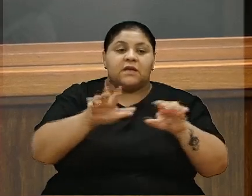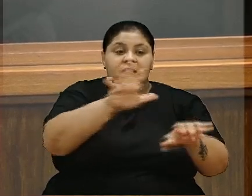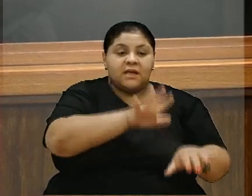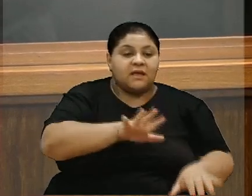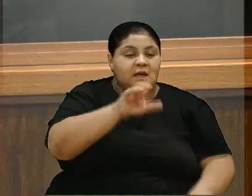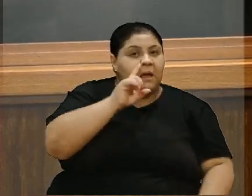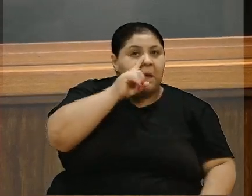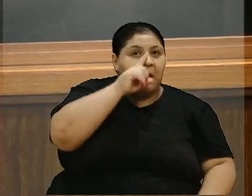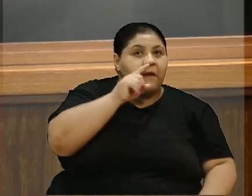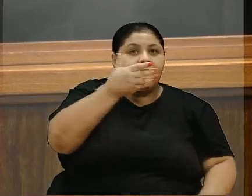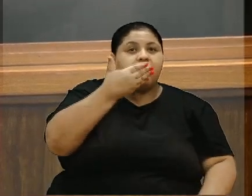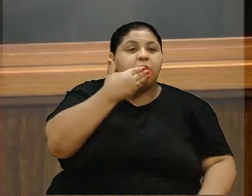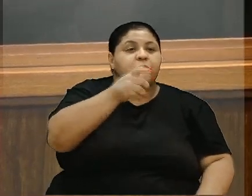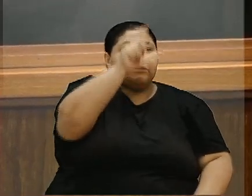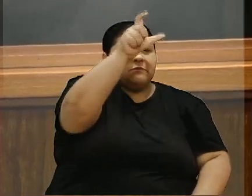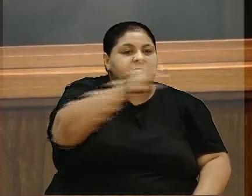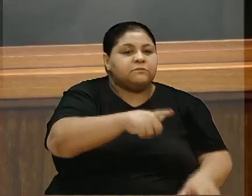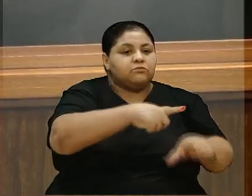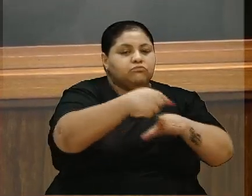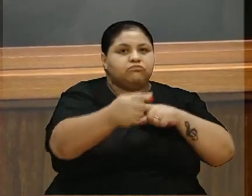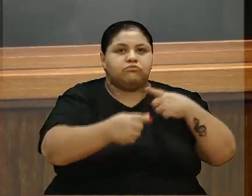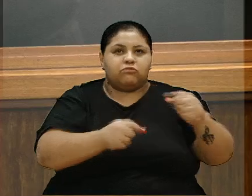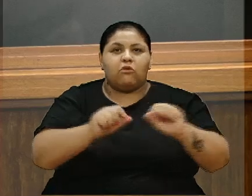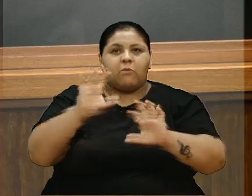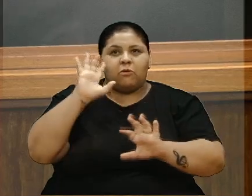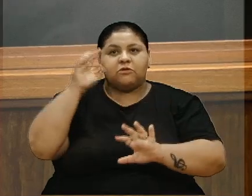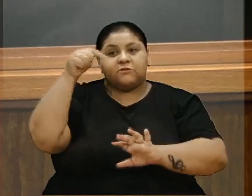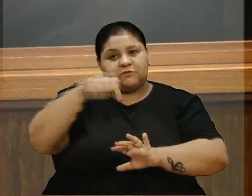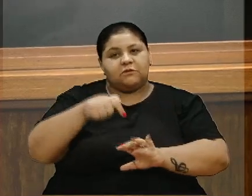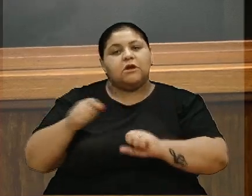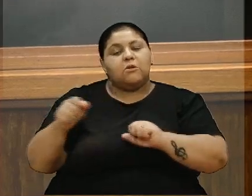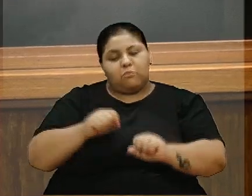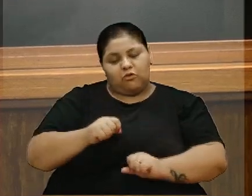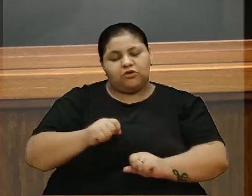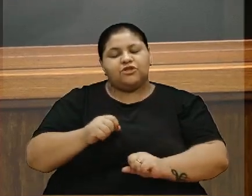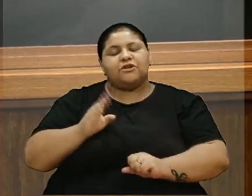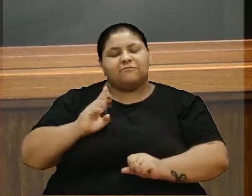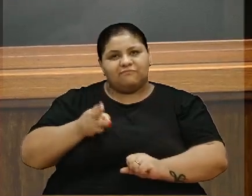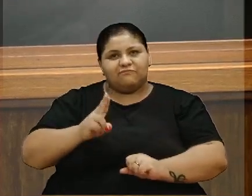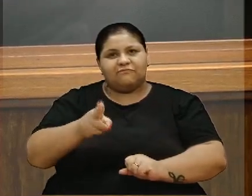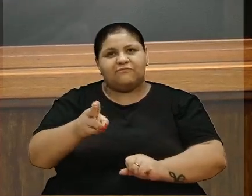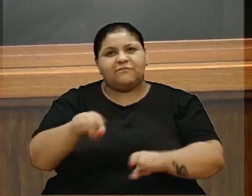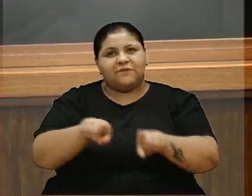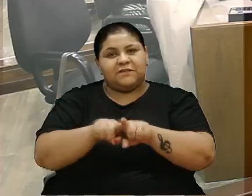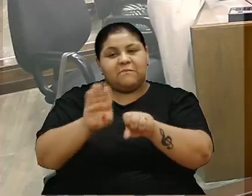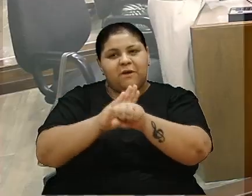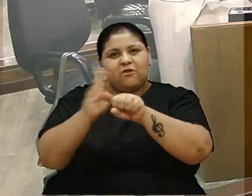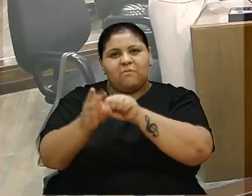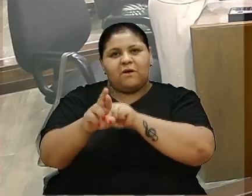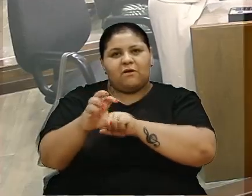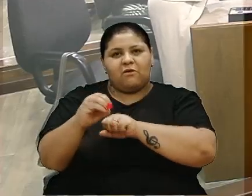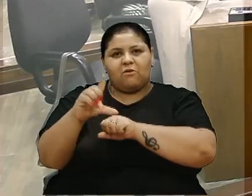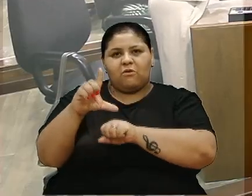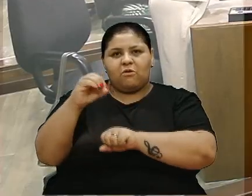e remover para não acontecer como aconteceu essa vez e como continua acontecendo, inclusive, lá no Reolon. Obrigada. Obrigado, vereadora Rose.